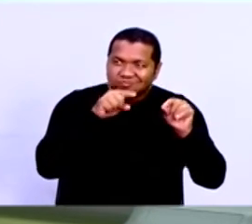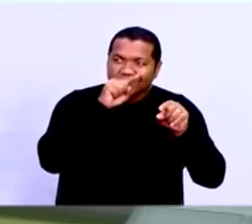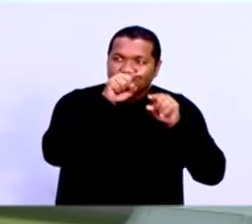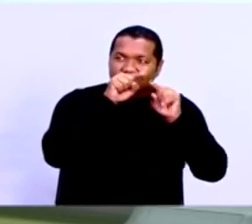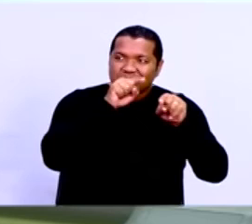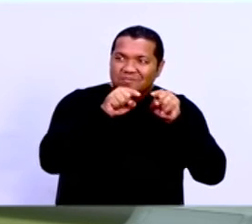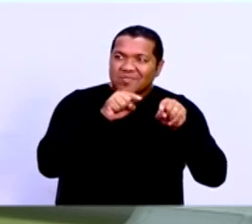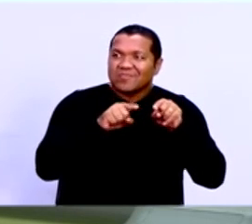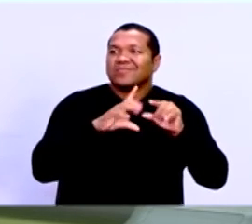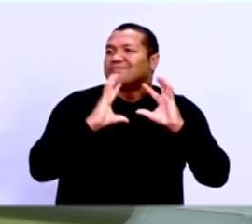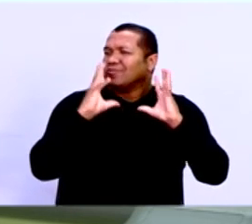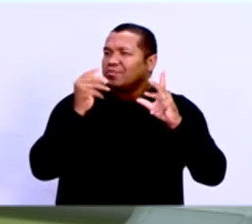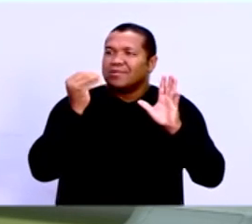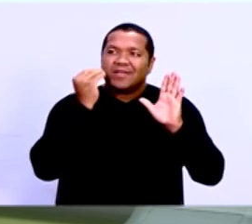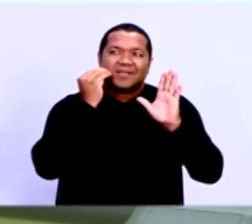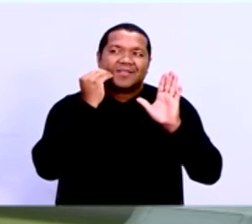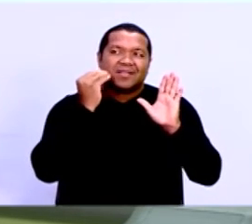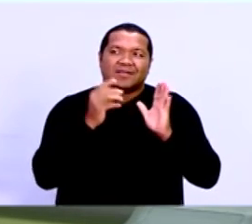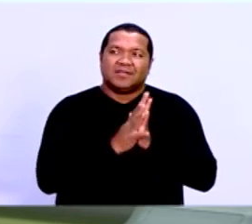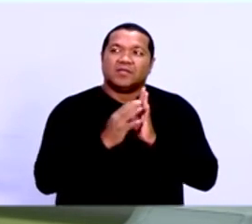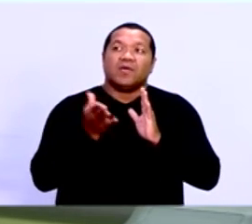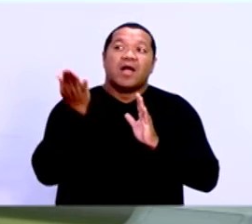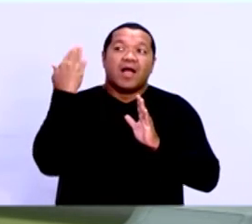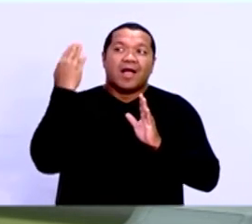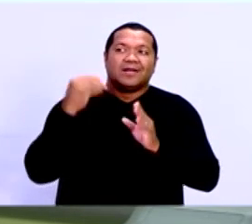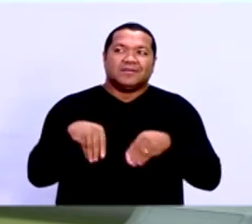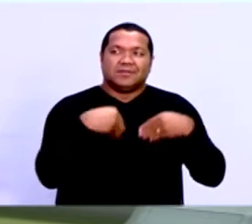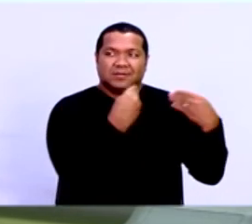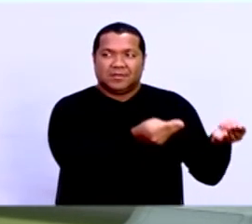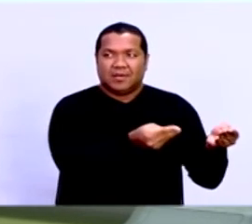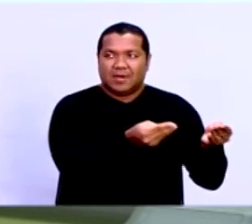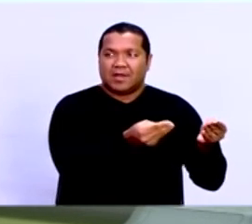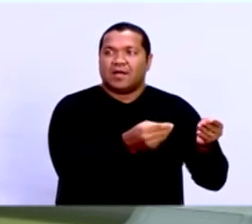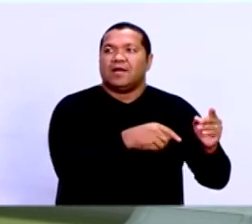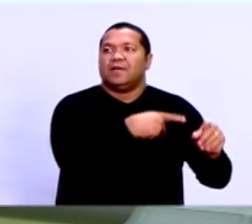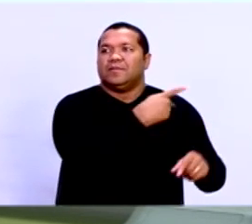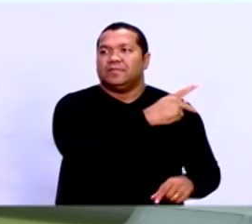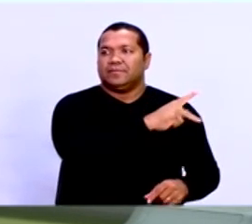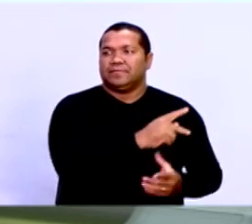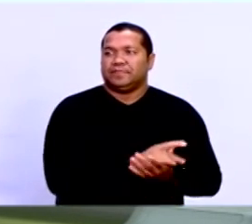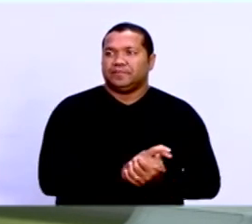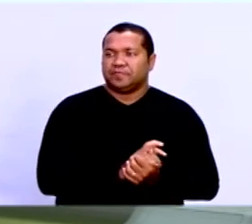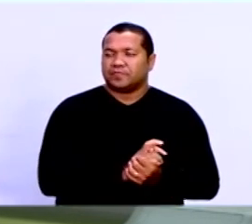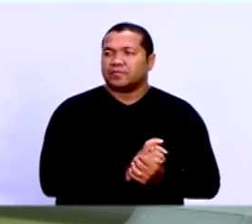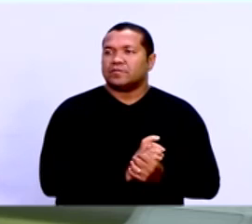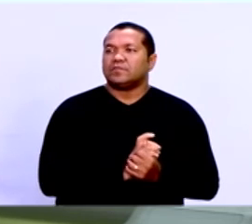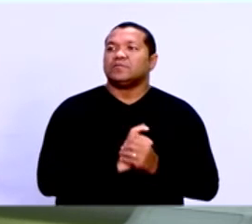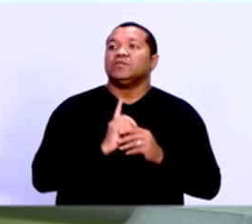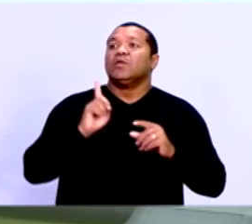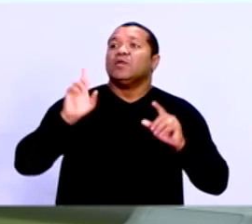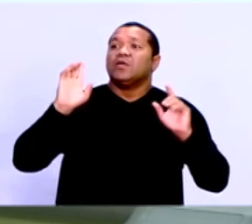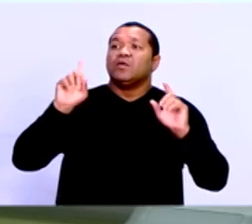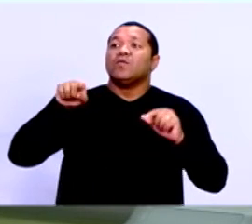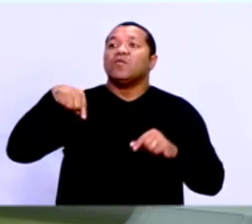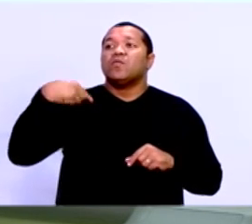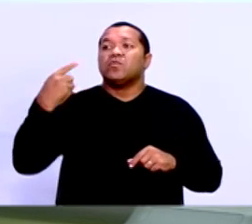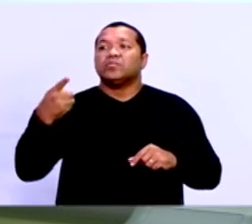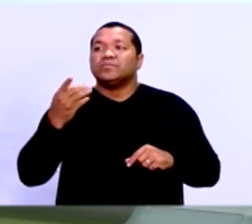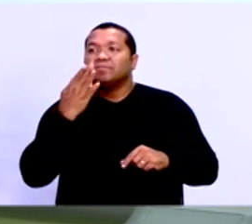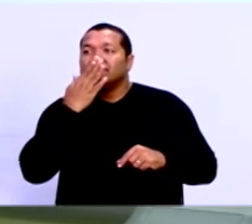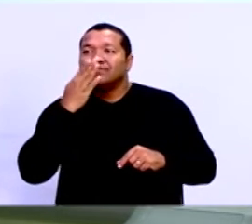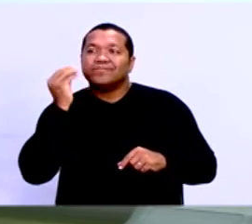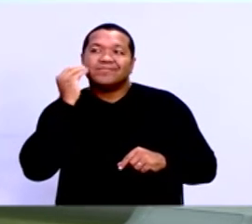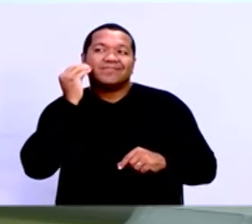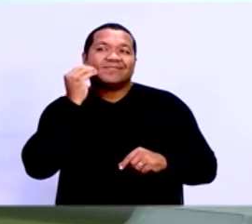de entregar para o meu cliente lá da loja de materiais de construção e último tipo de teste de ambiente